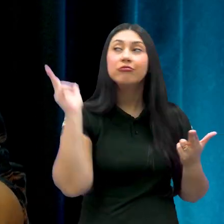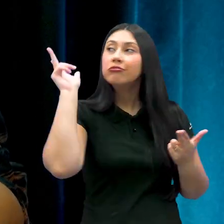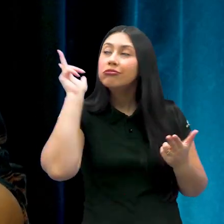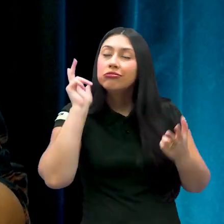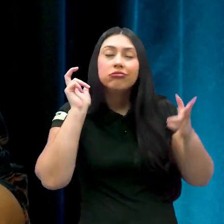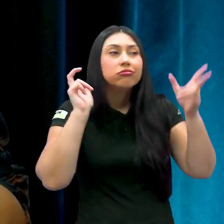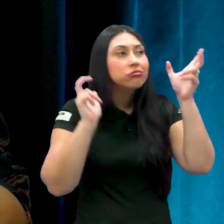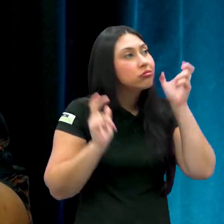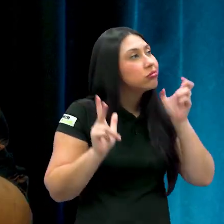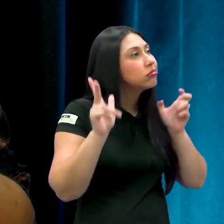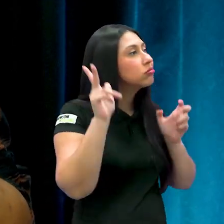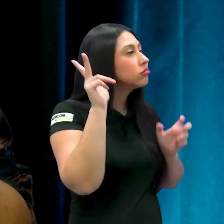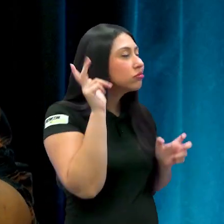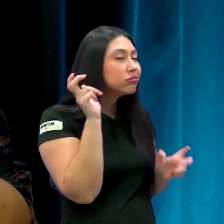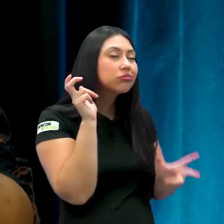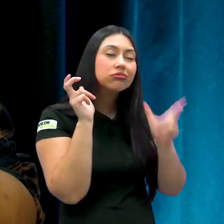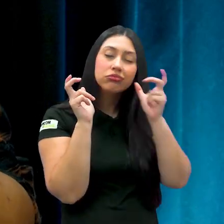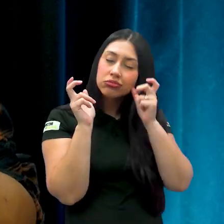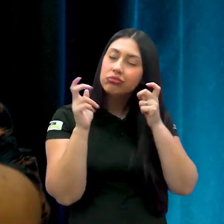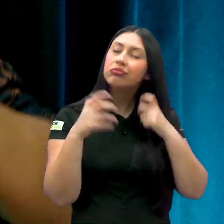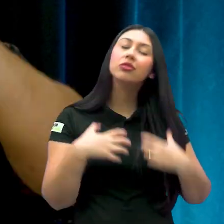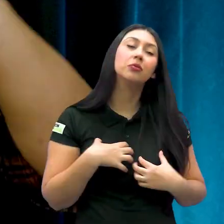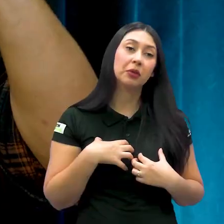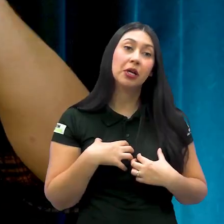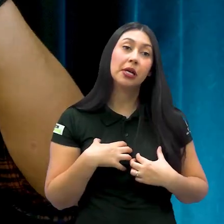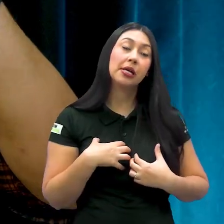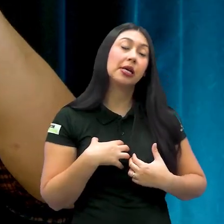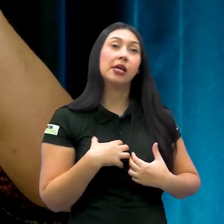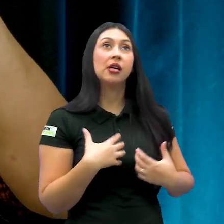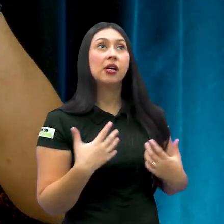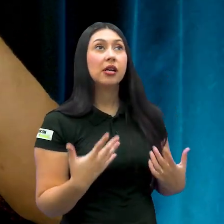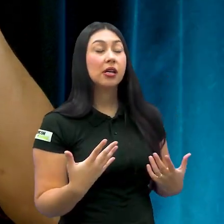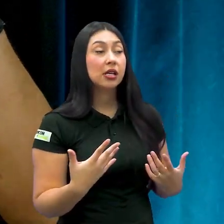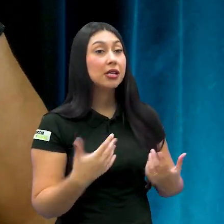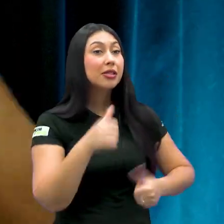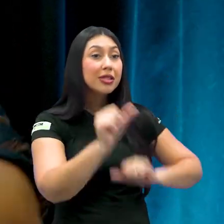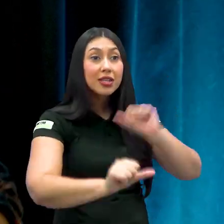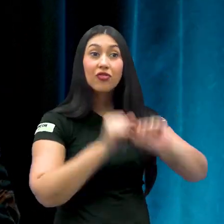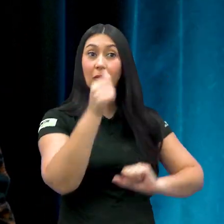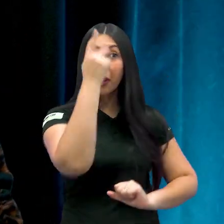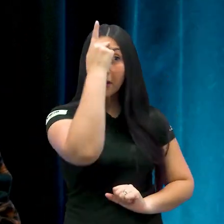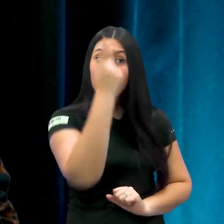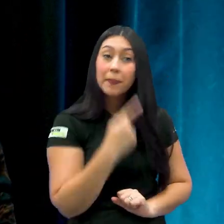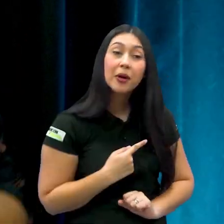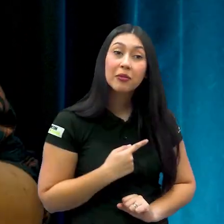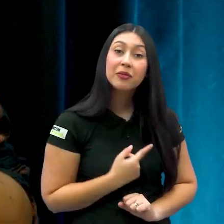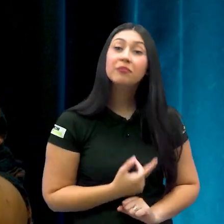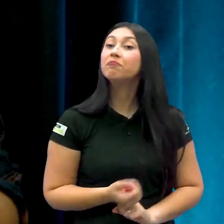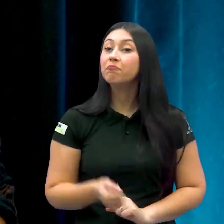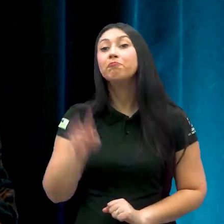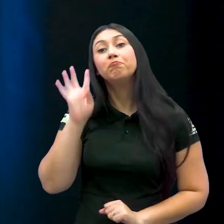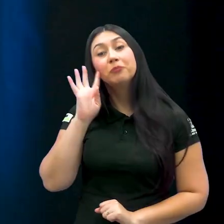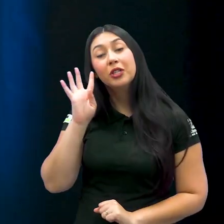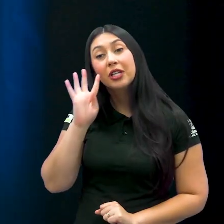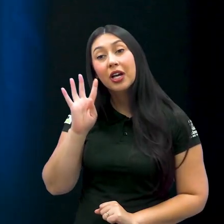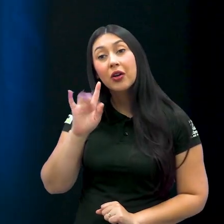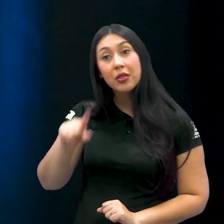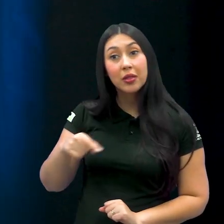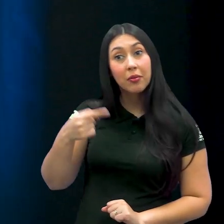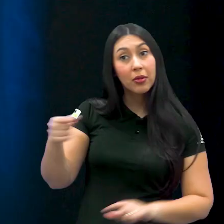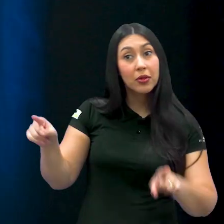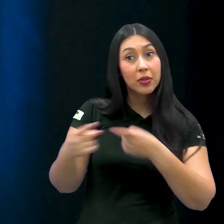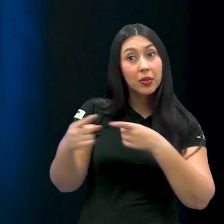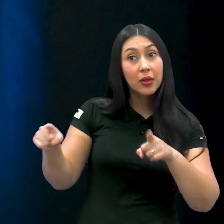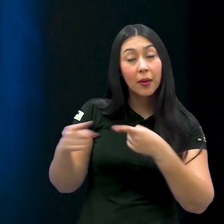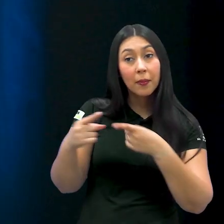trazer o que eu ouvia, o que eu sempre fui, assim, transformar o que eu ouvia em uma música minha. Muito bom.